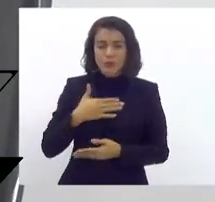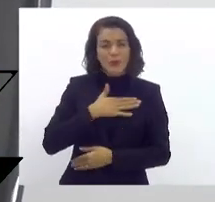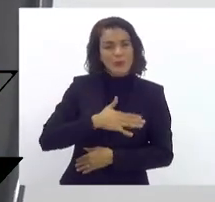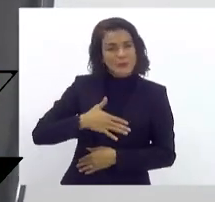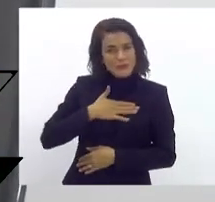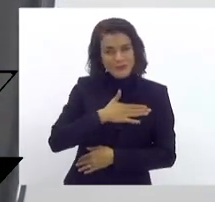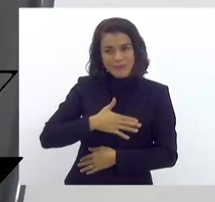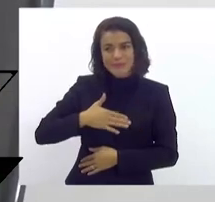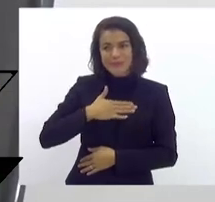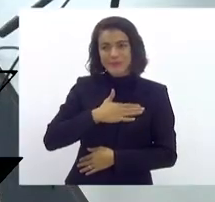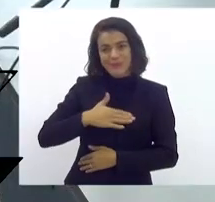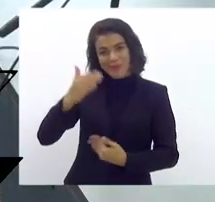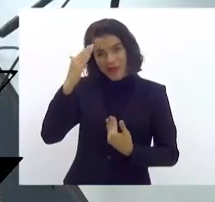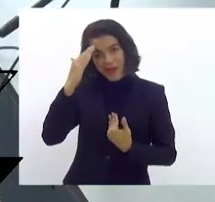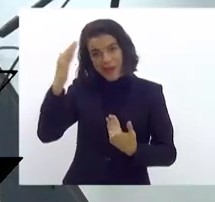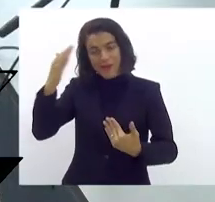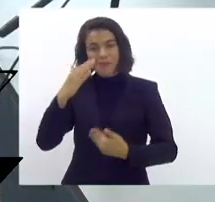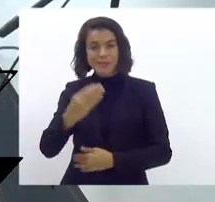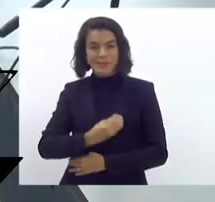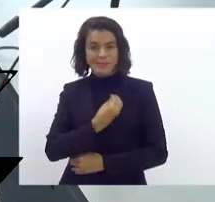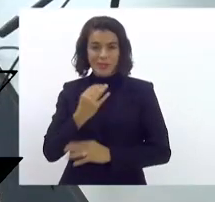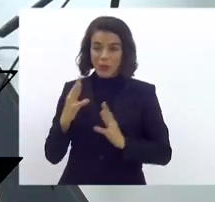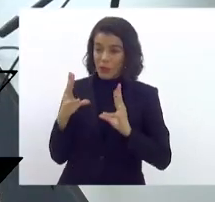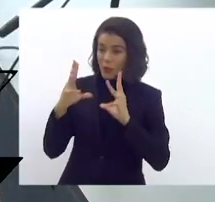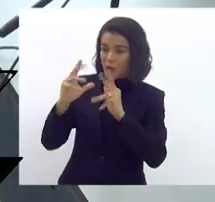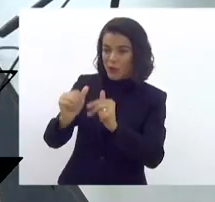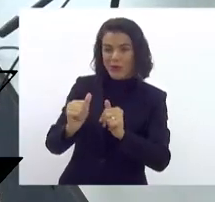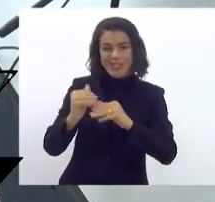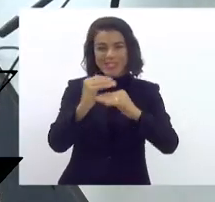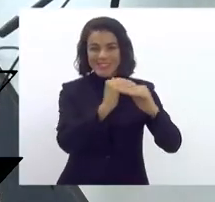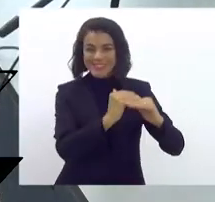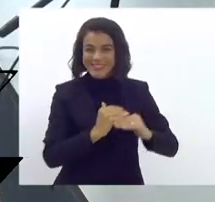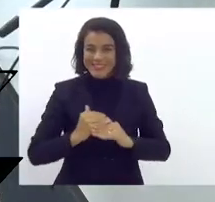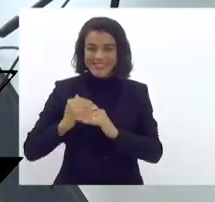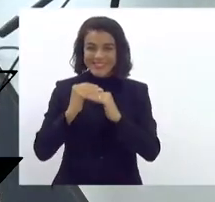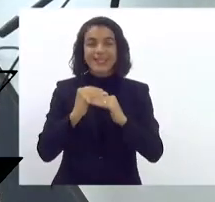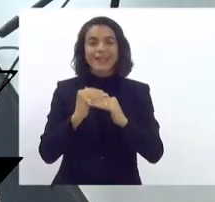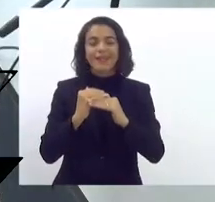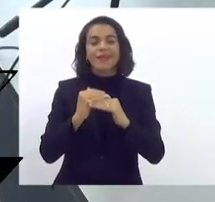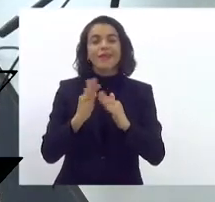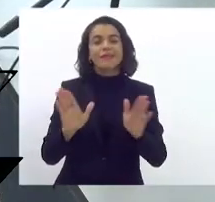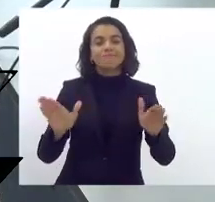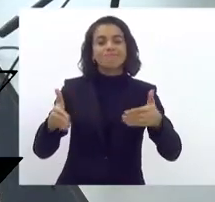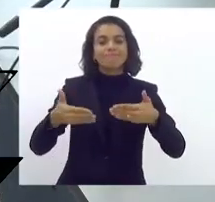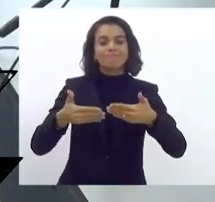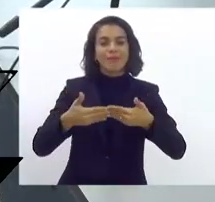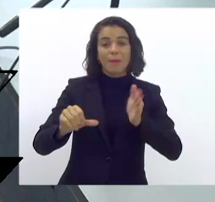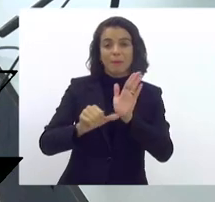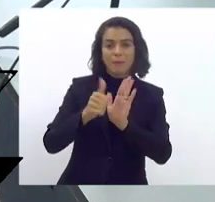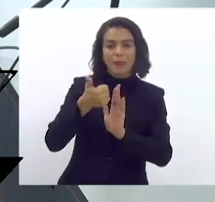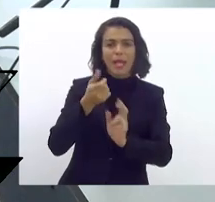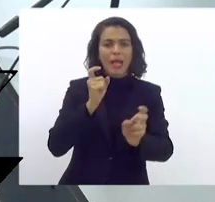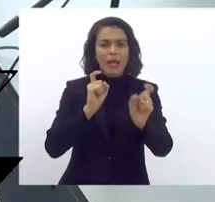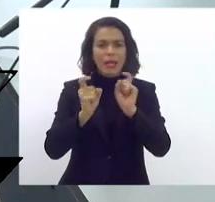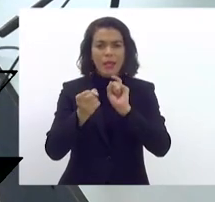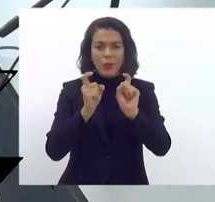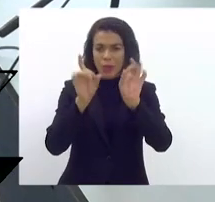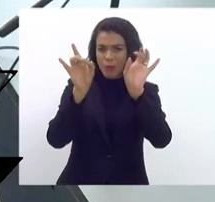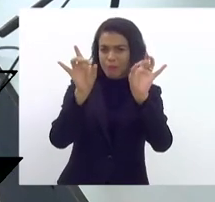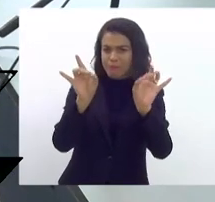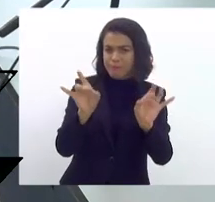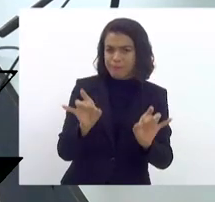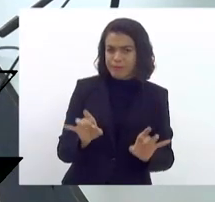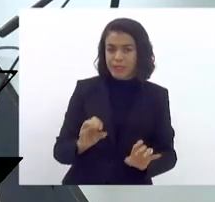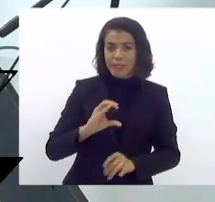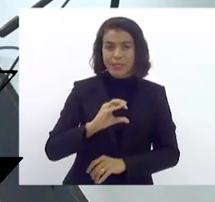de aprender agradecer a presença de todos de todas e de todos e encerrar a primeira reunião extraordinária